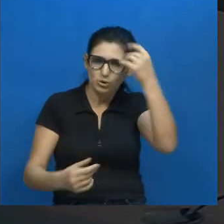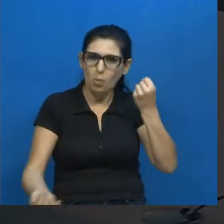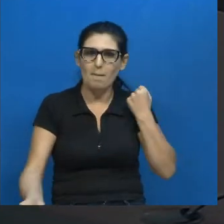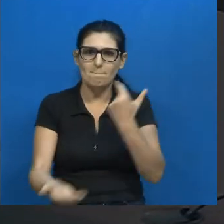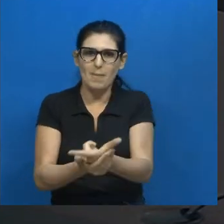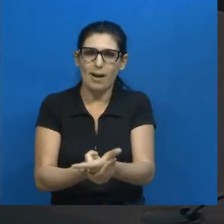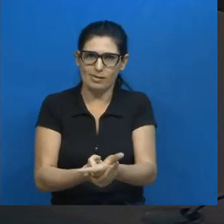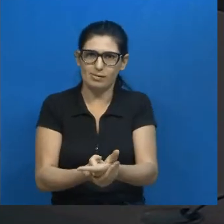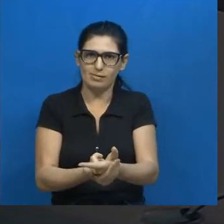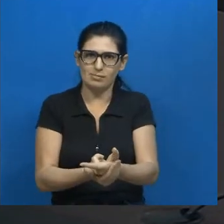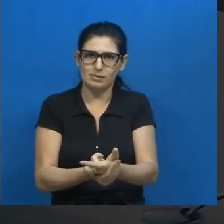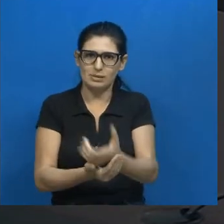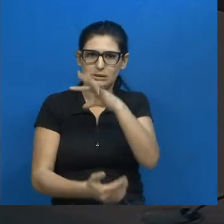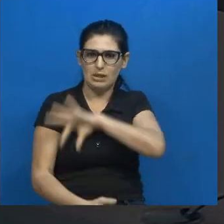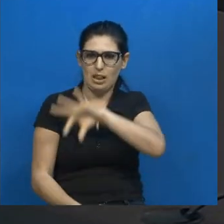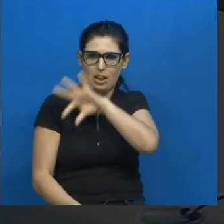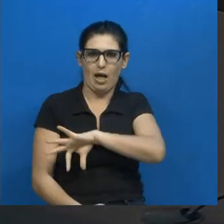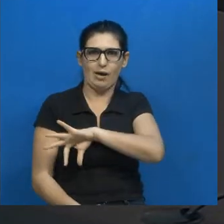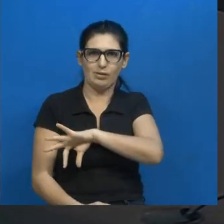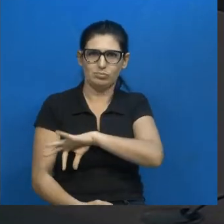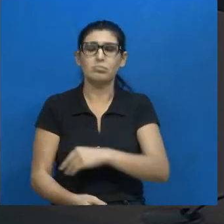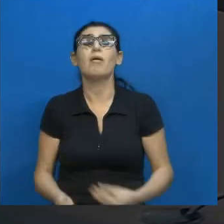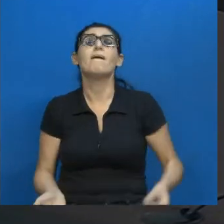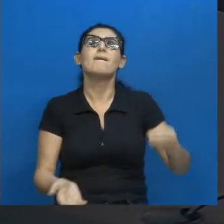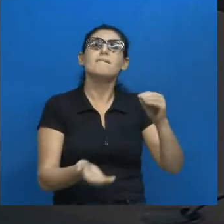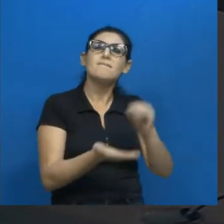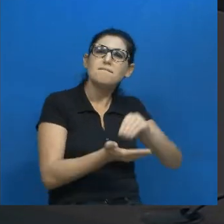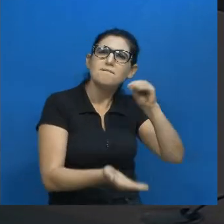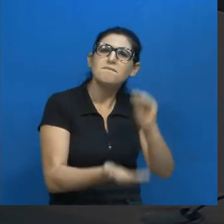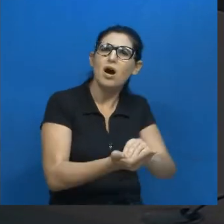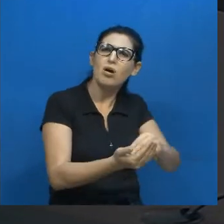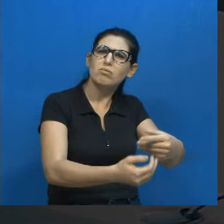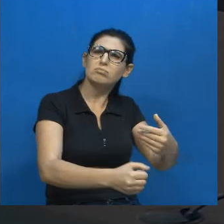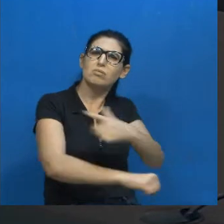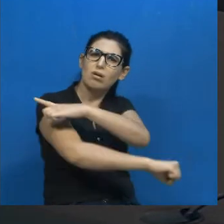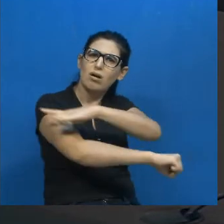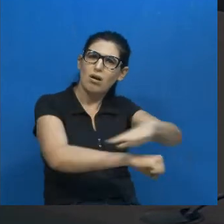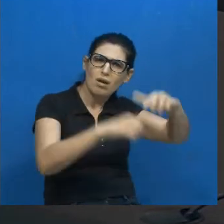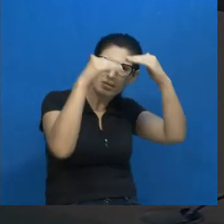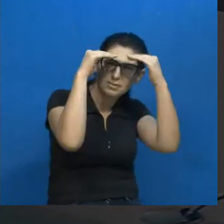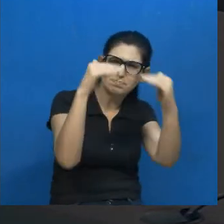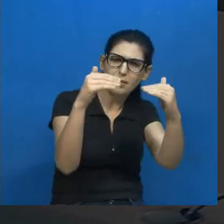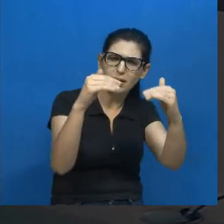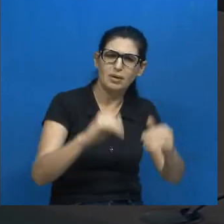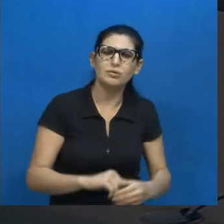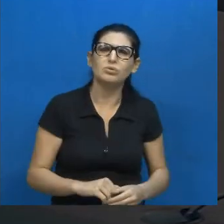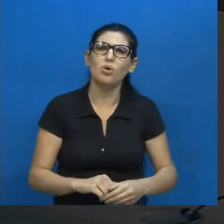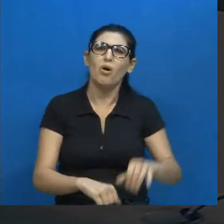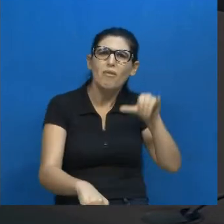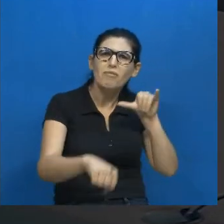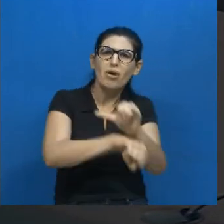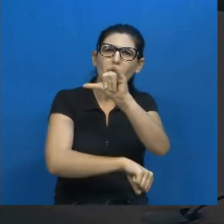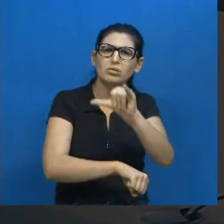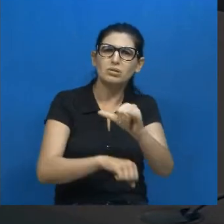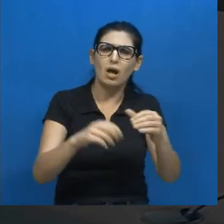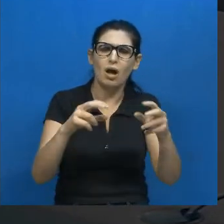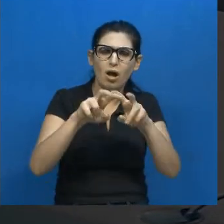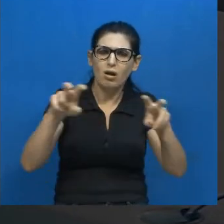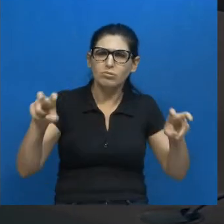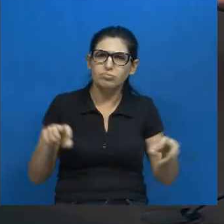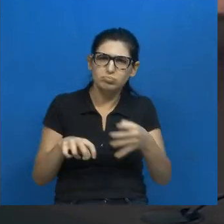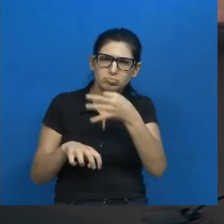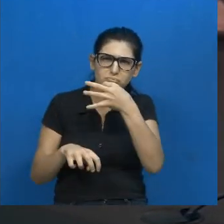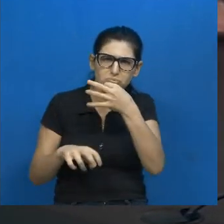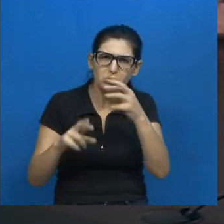aqui. Isso é falta de respeito mesmo, de aqui nessa sessão aqui, que é uma audiência pública, ter